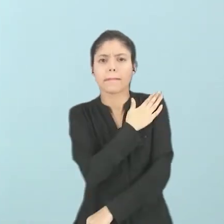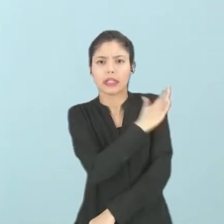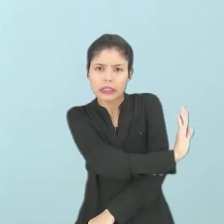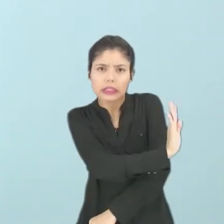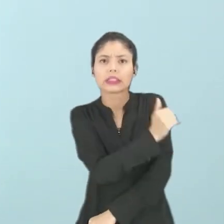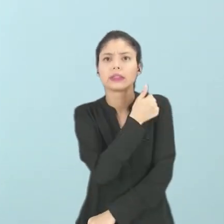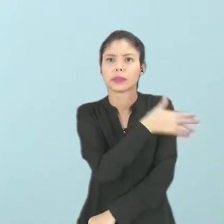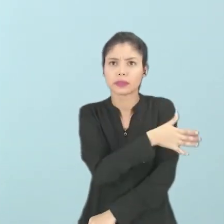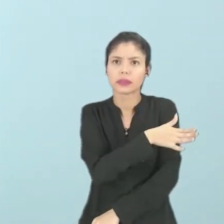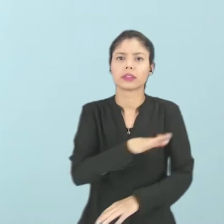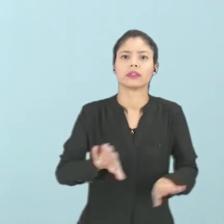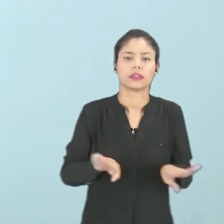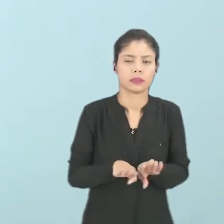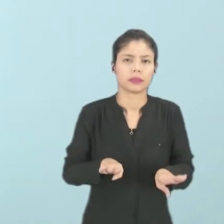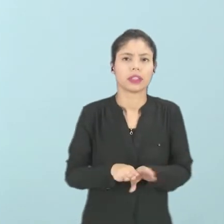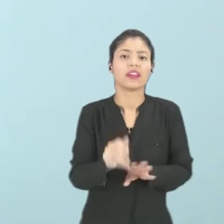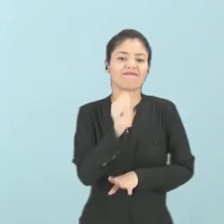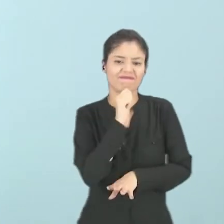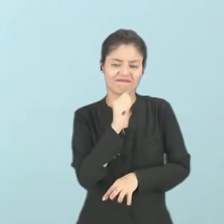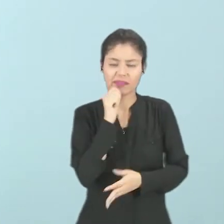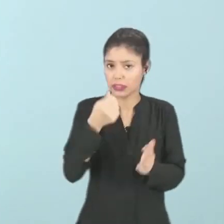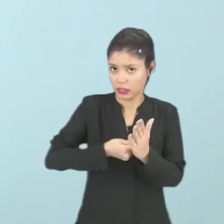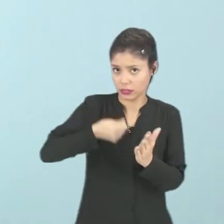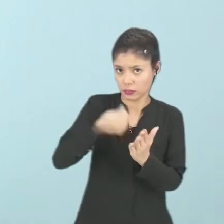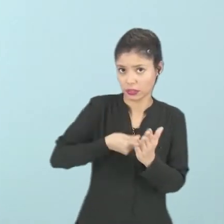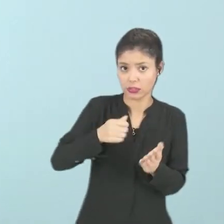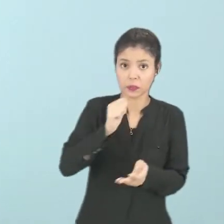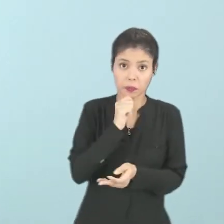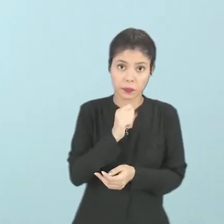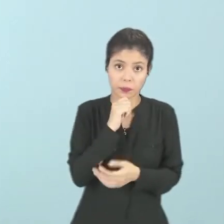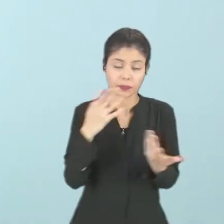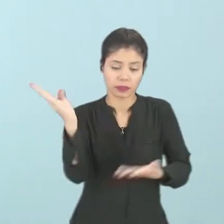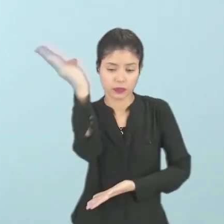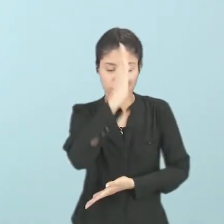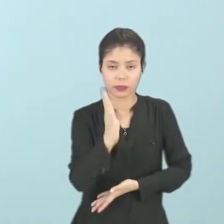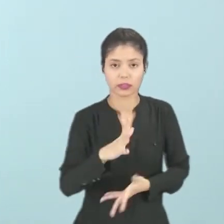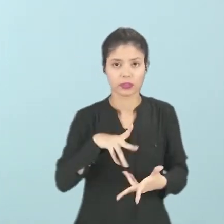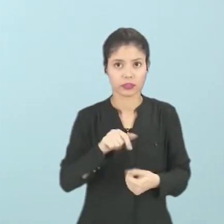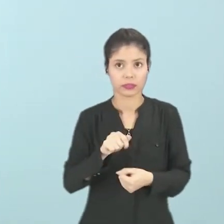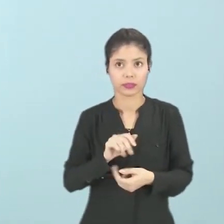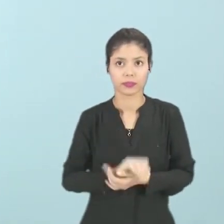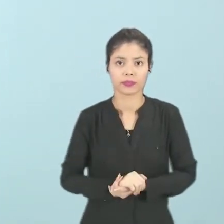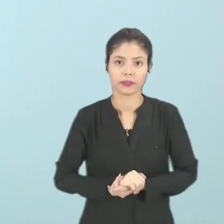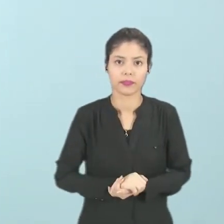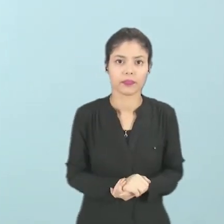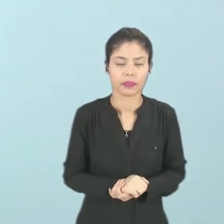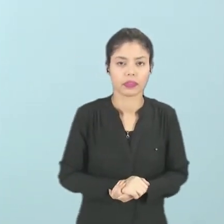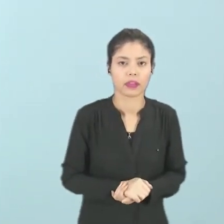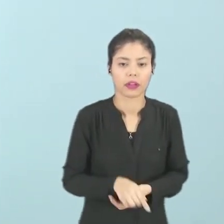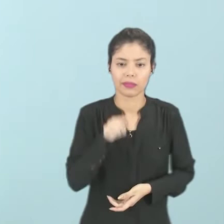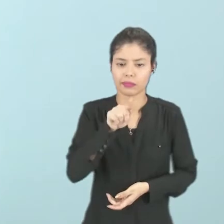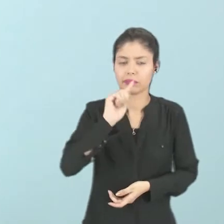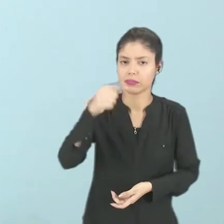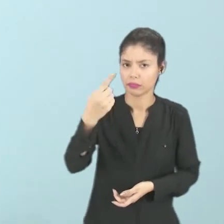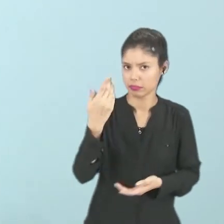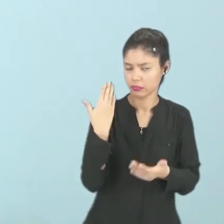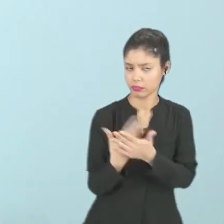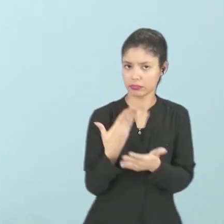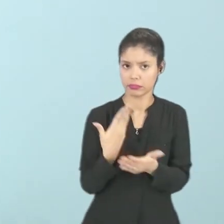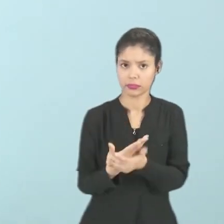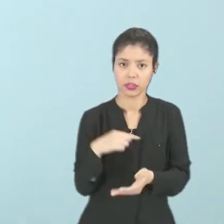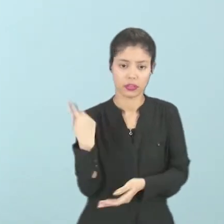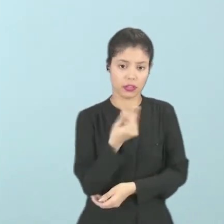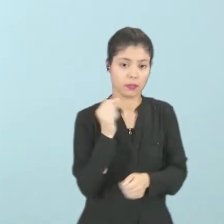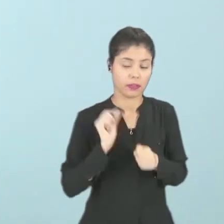atitude que está ainda reforçando tudo isso que vem acontecendo no Brasil e no mundo, tá? Diante daquilo que nós estudamos, nós